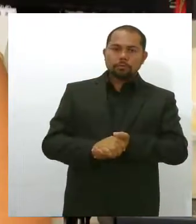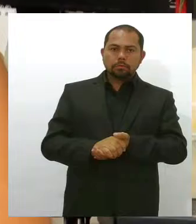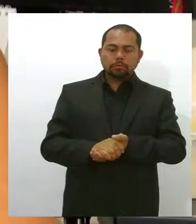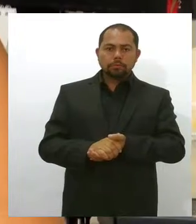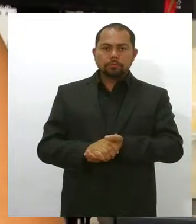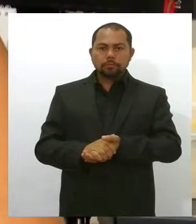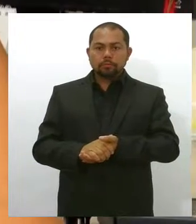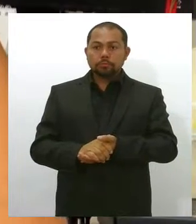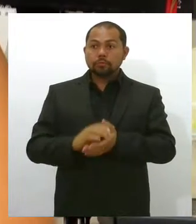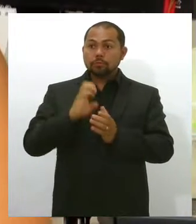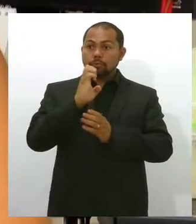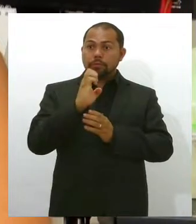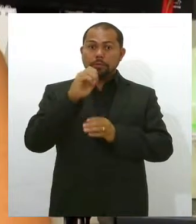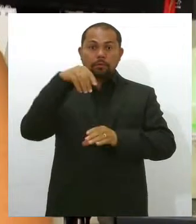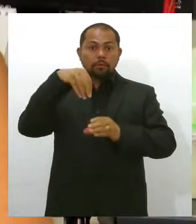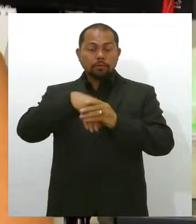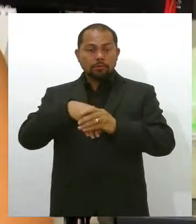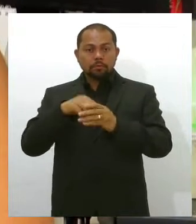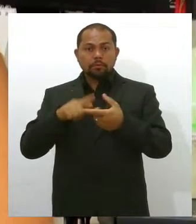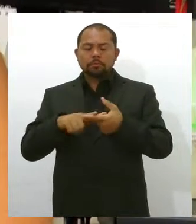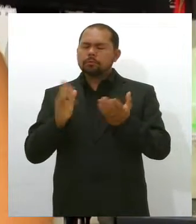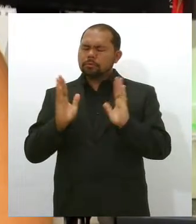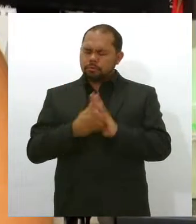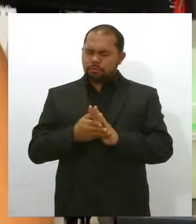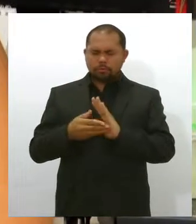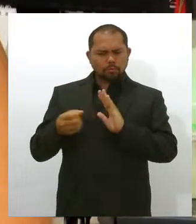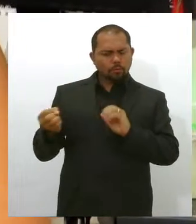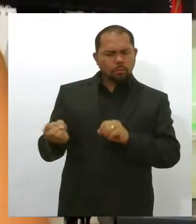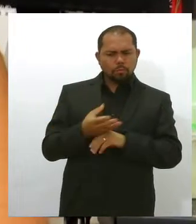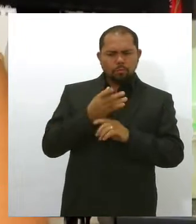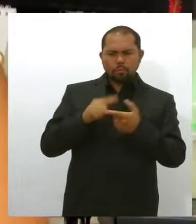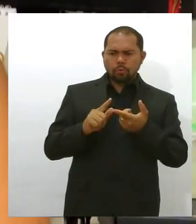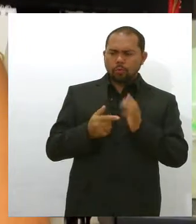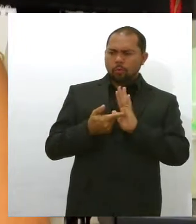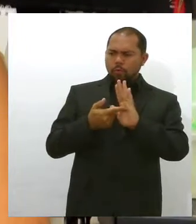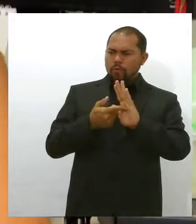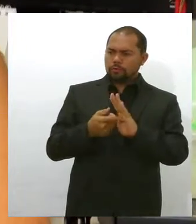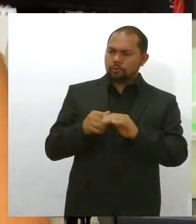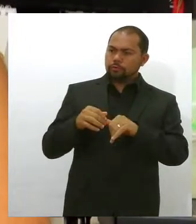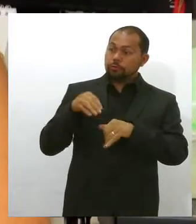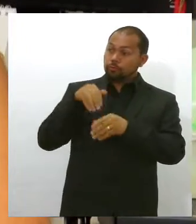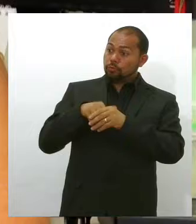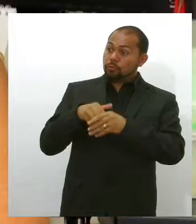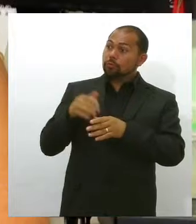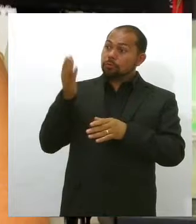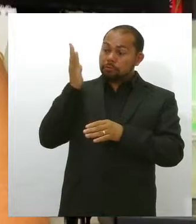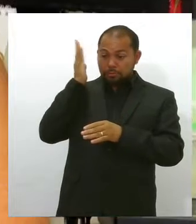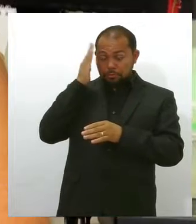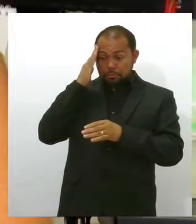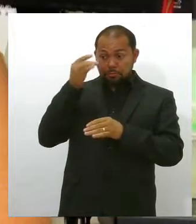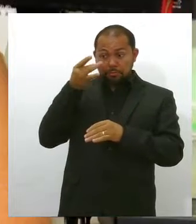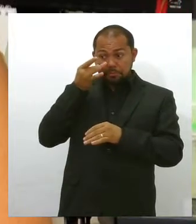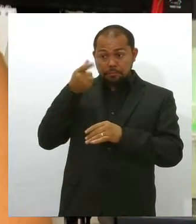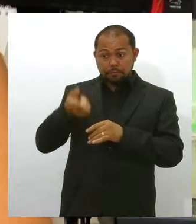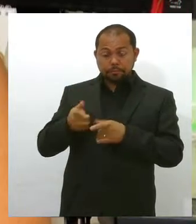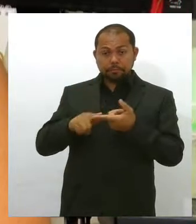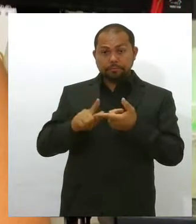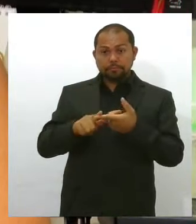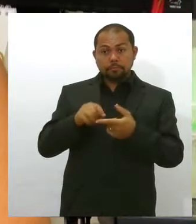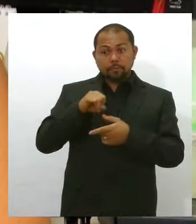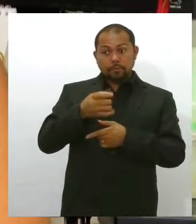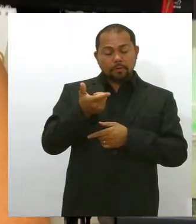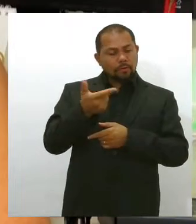esse serviço para o eleitor e ele mantém o eleitor atualizado caso a pessoa não tem um e título ela pode